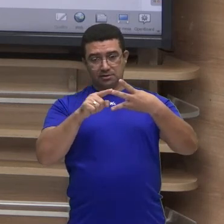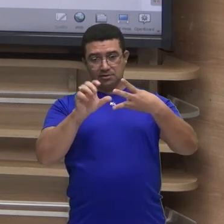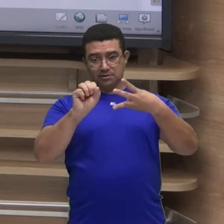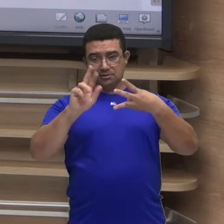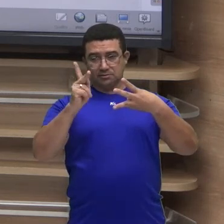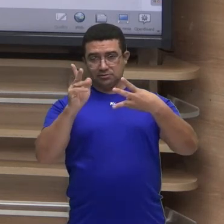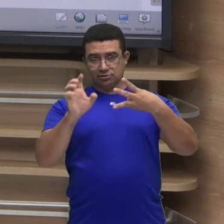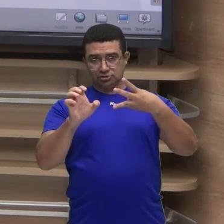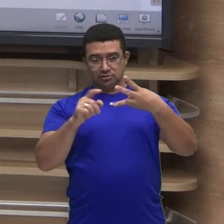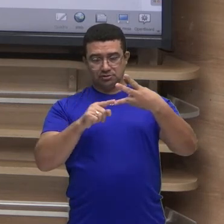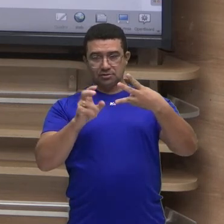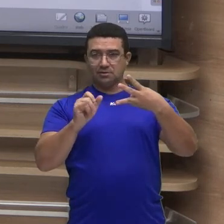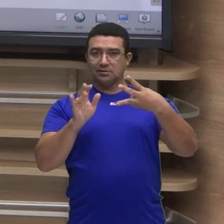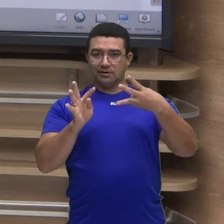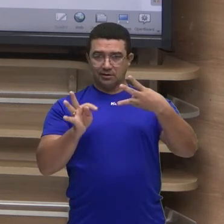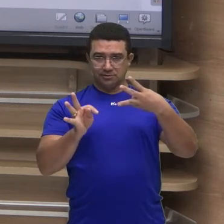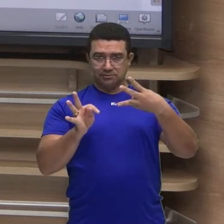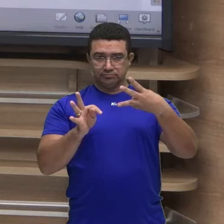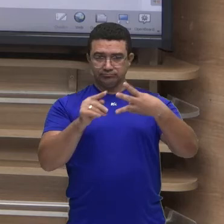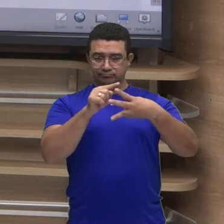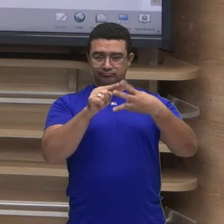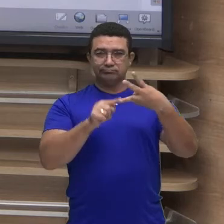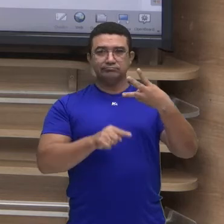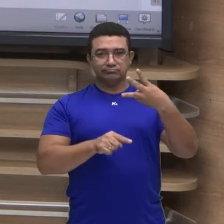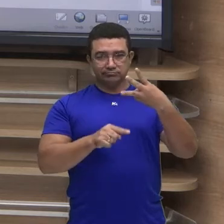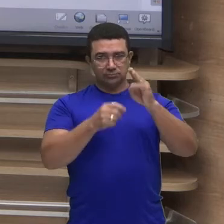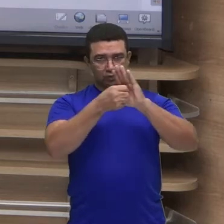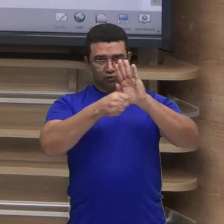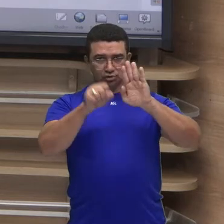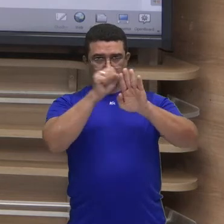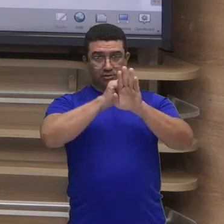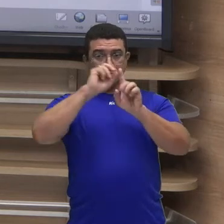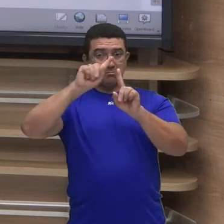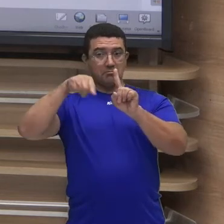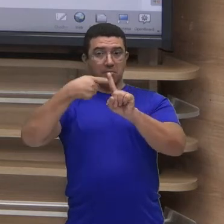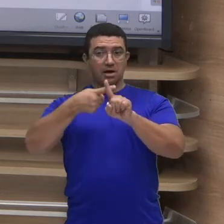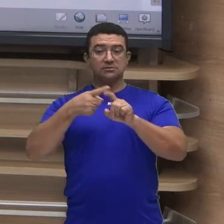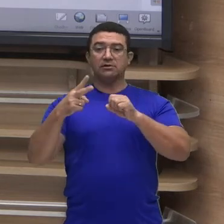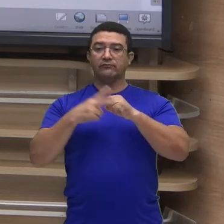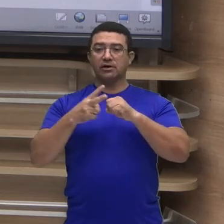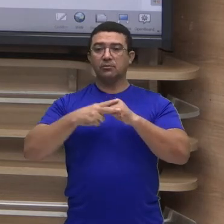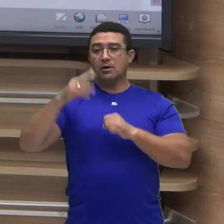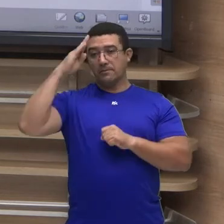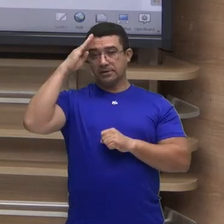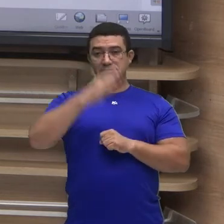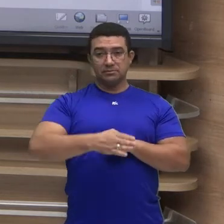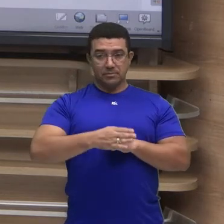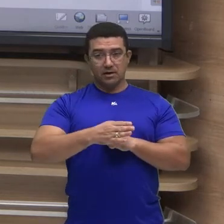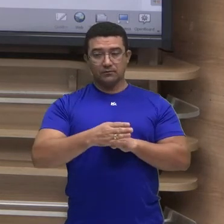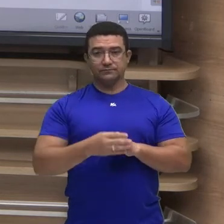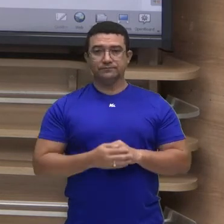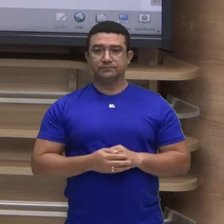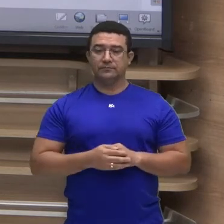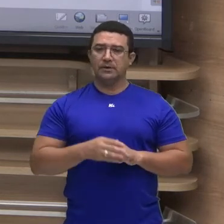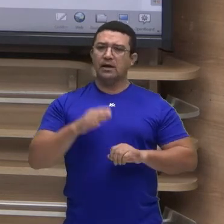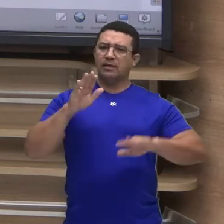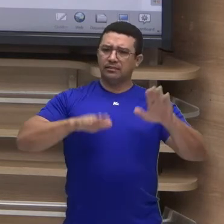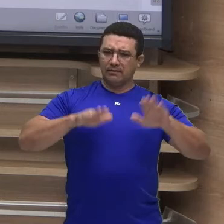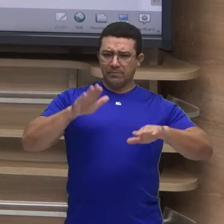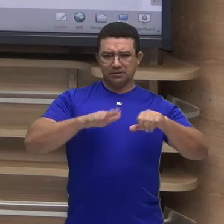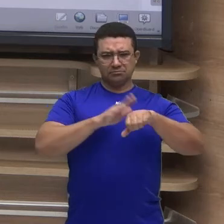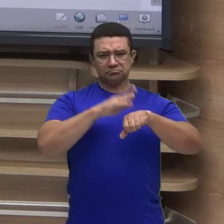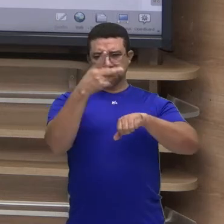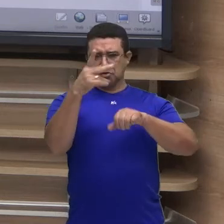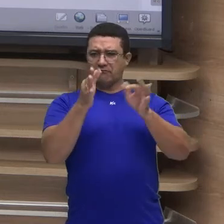ou palavras que se referem a eles, né? Depois quem vem? Isso mesmo, o verbo principal. E dependendo da sua frase,